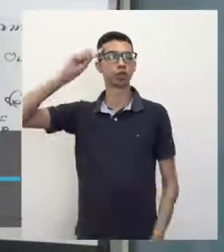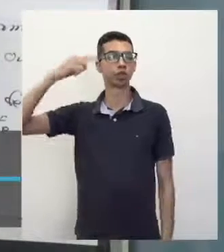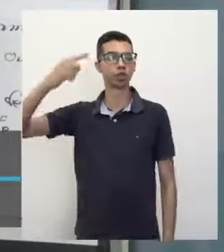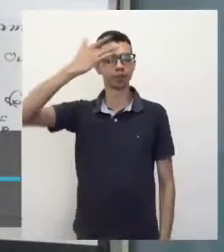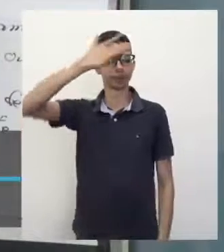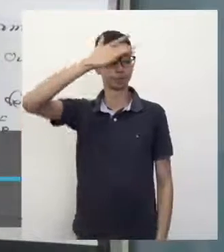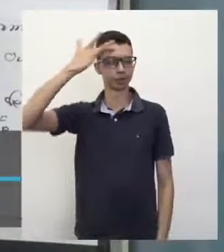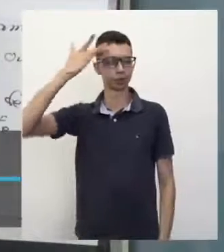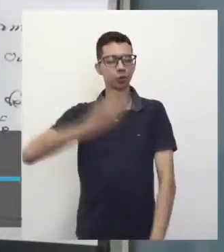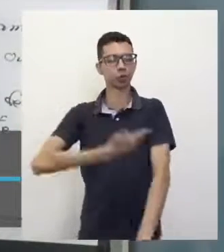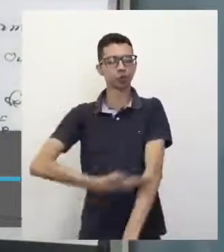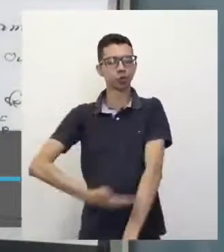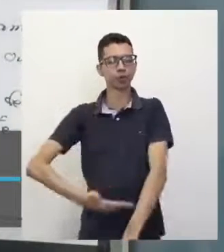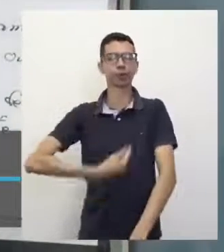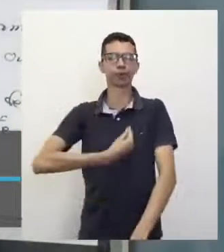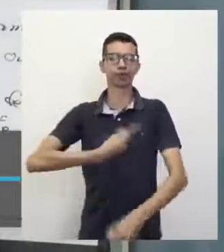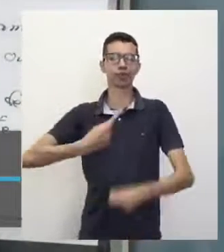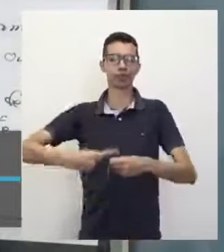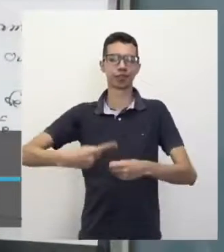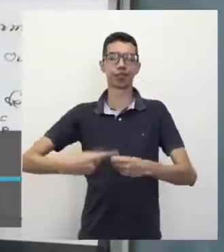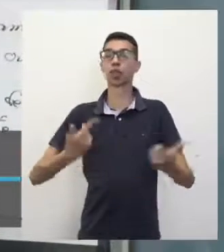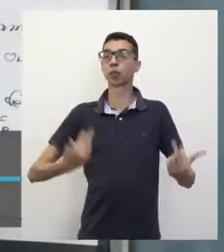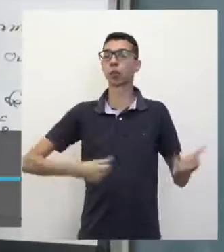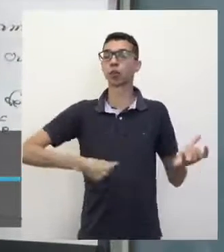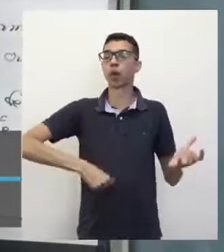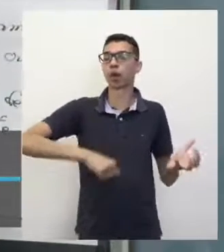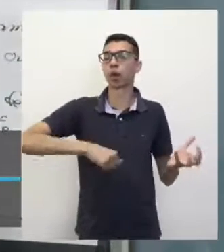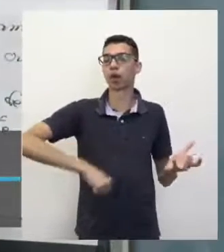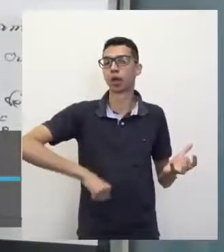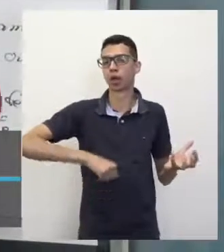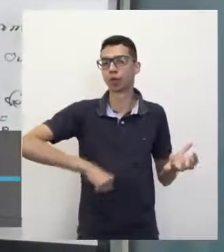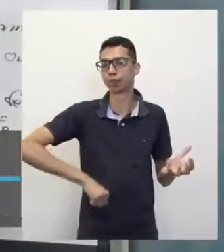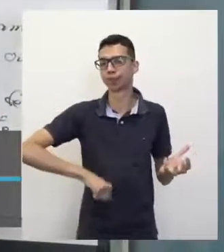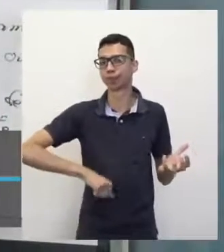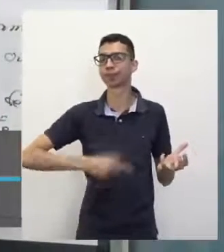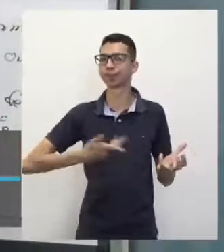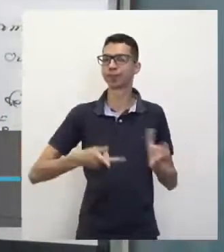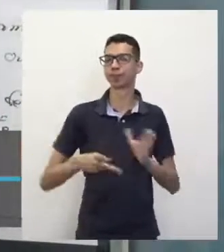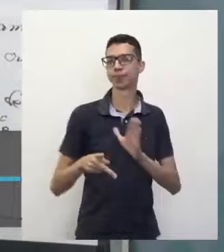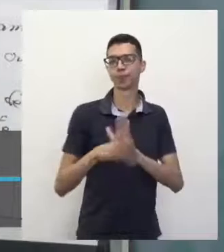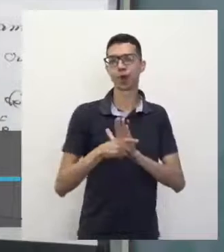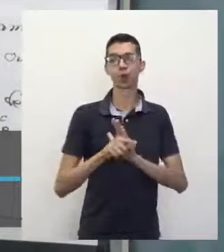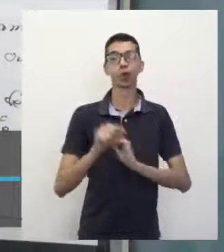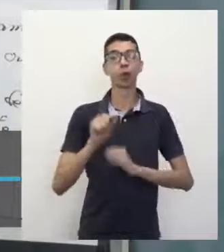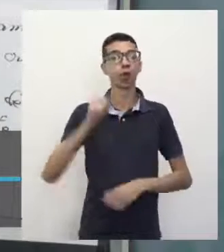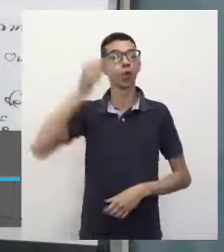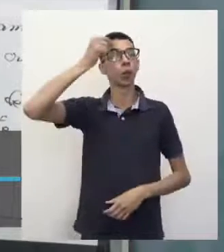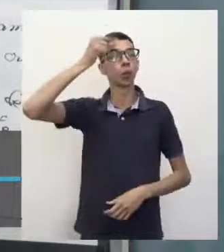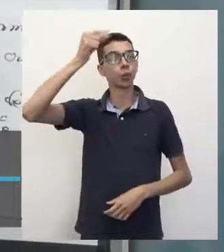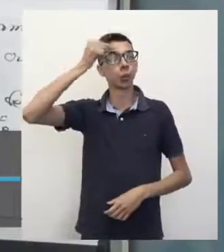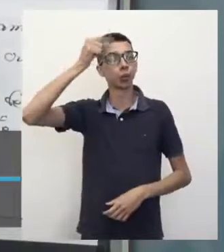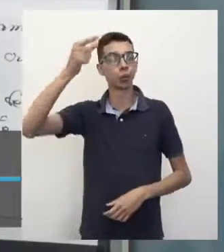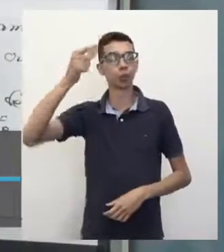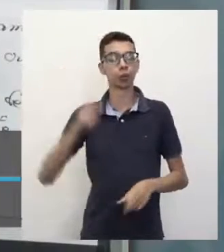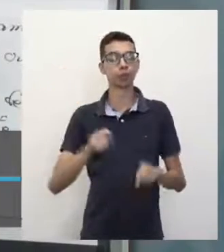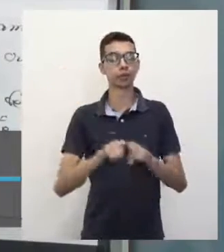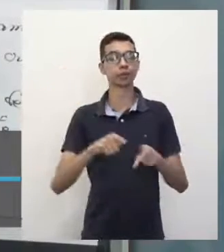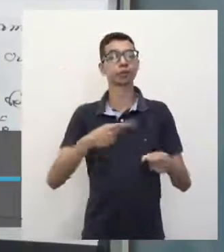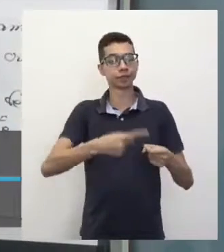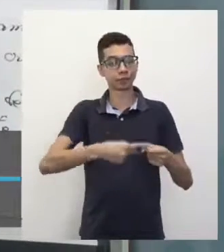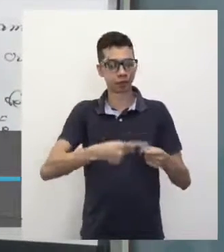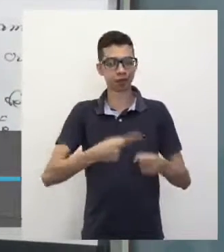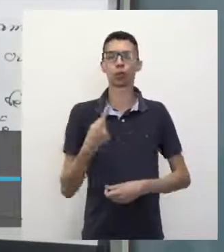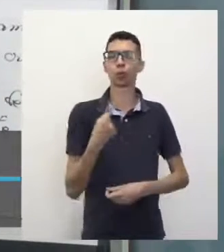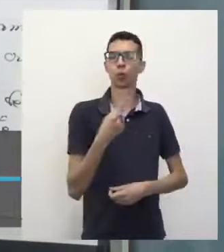aqui da cidade. Como a moda de viola caipira faz parte da cultura, né, do interior aí,